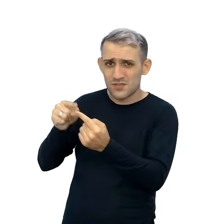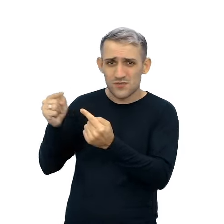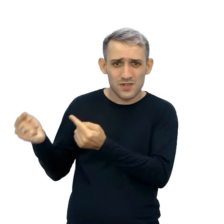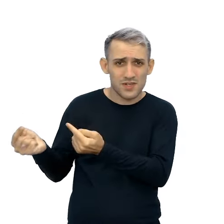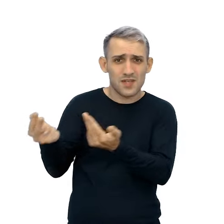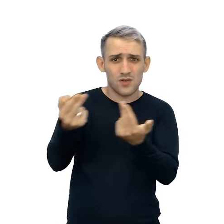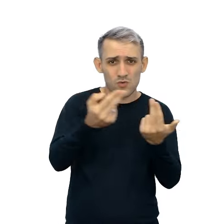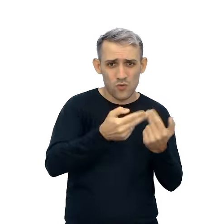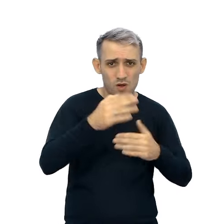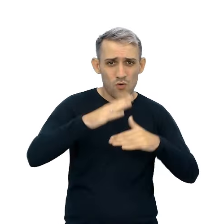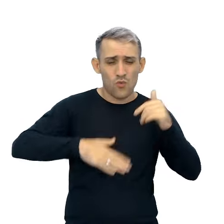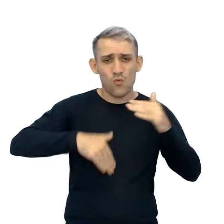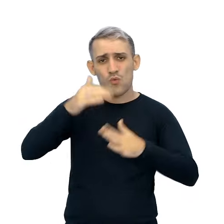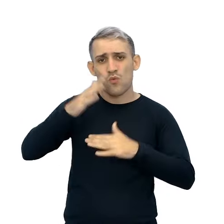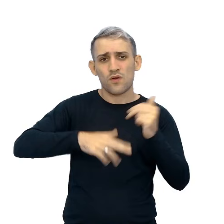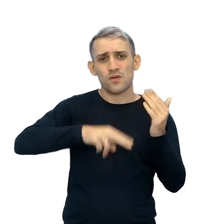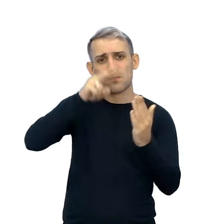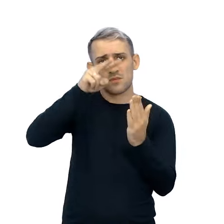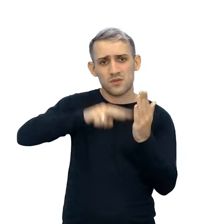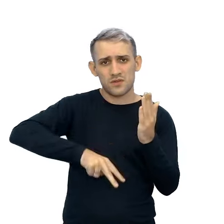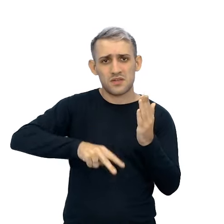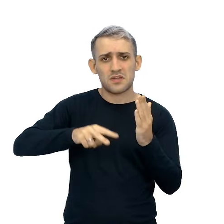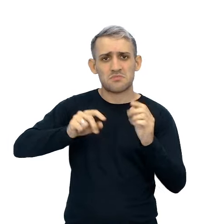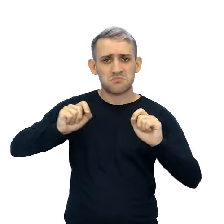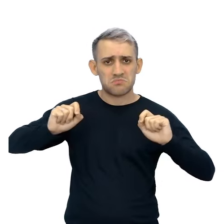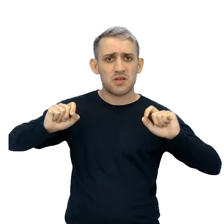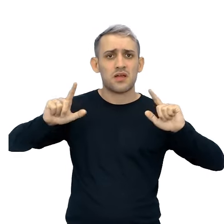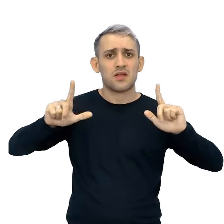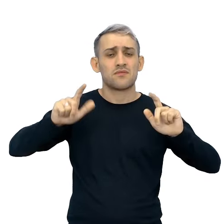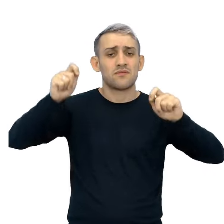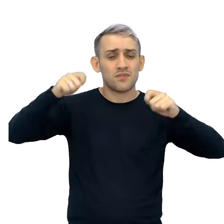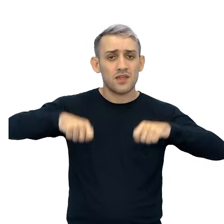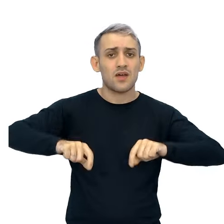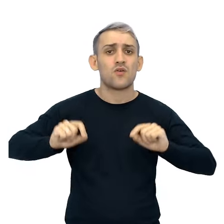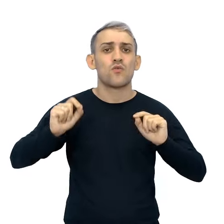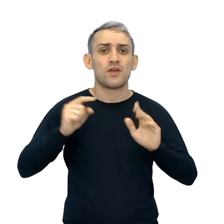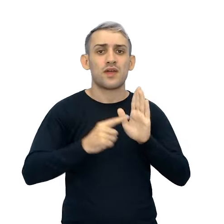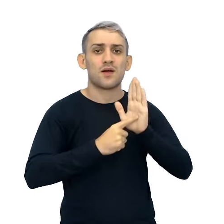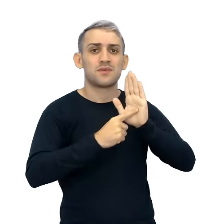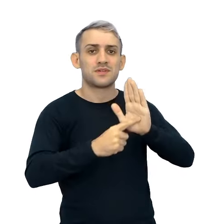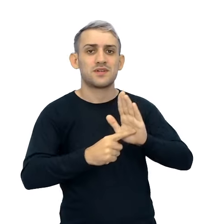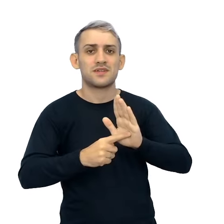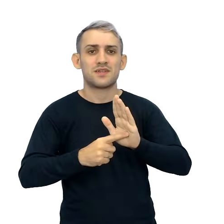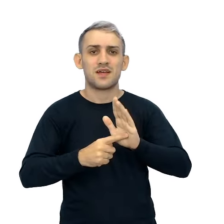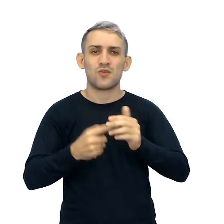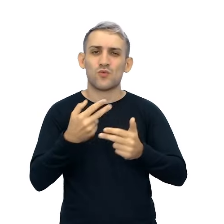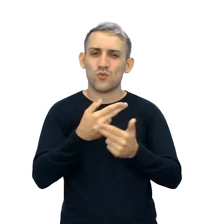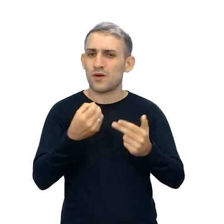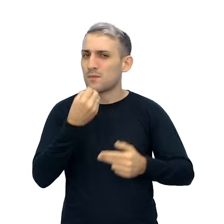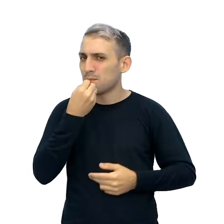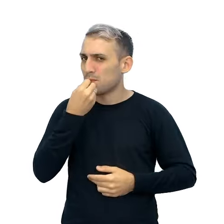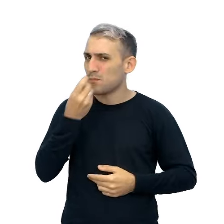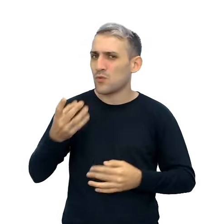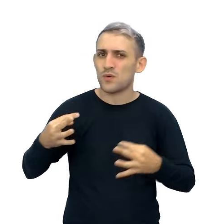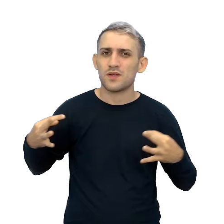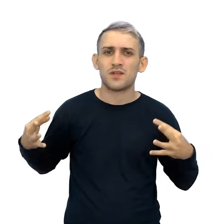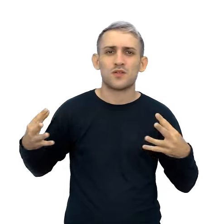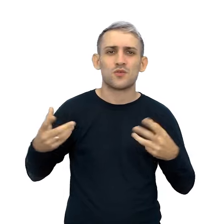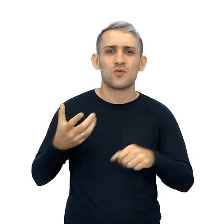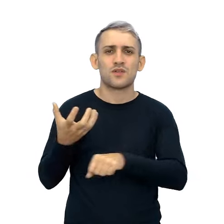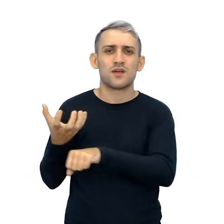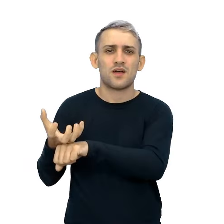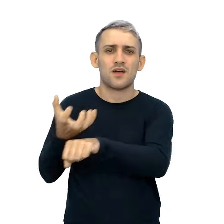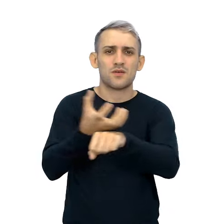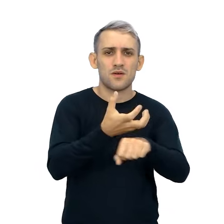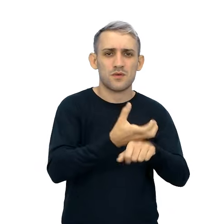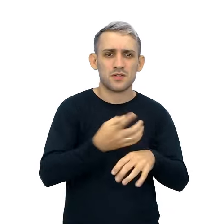ampliar a competência leitora dos nossos estudantes, eles com certeza apresentarão resultados melhores em todos os demais